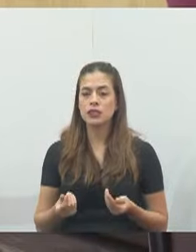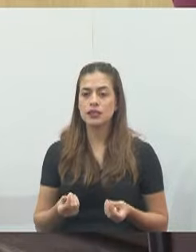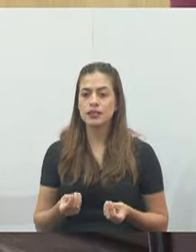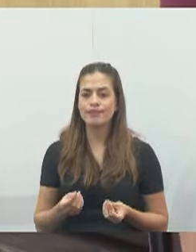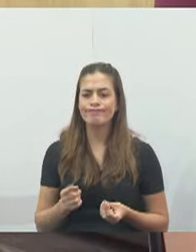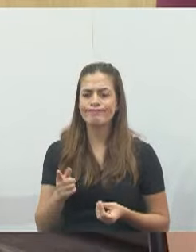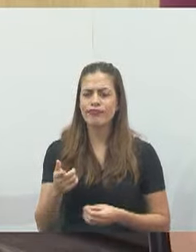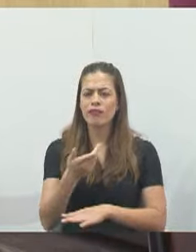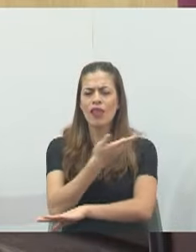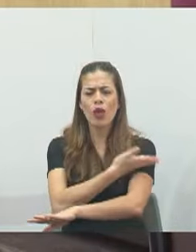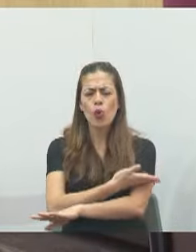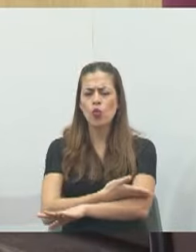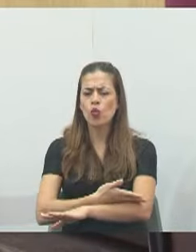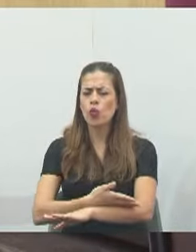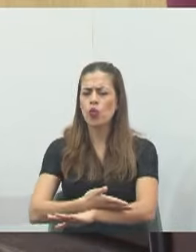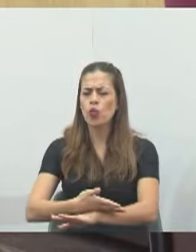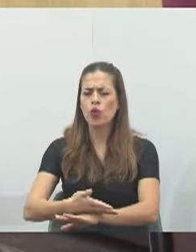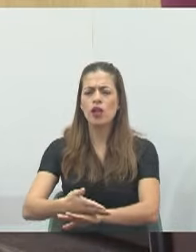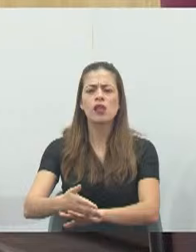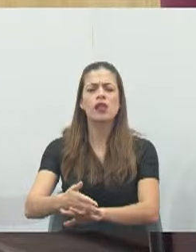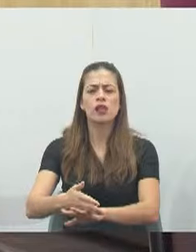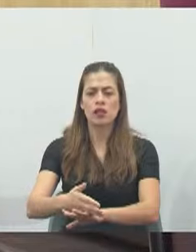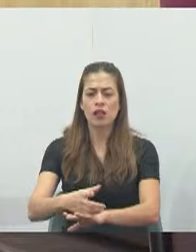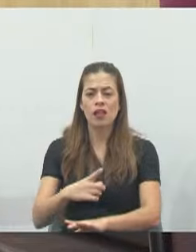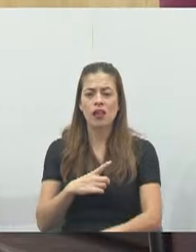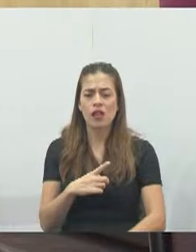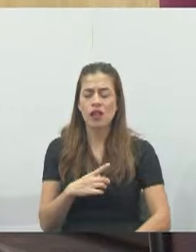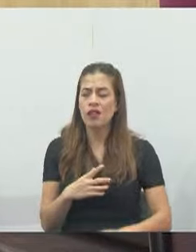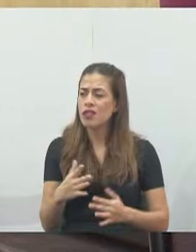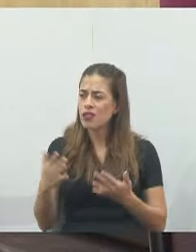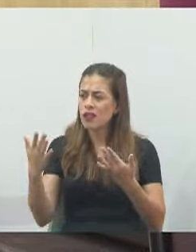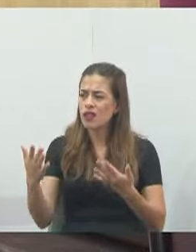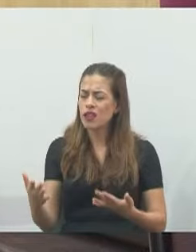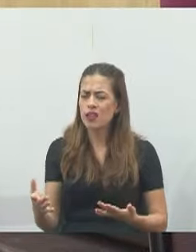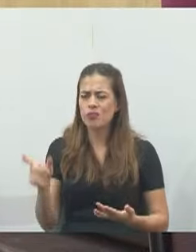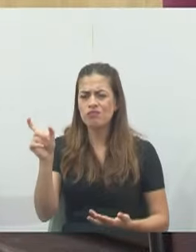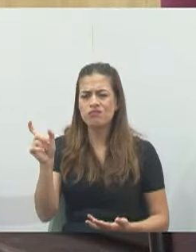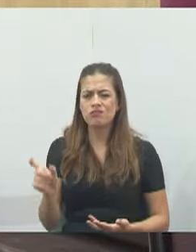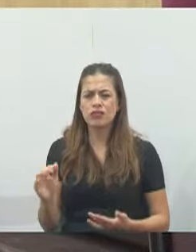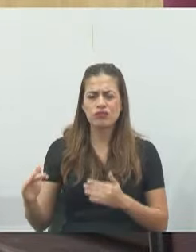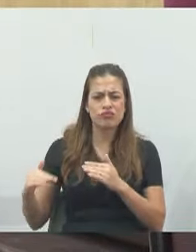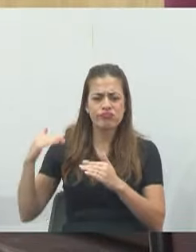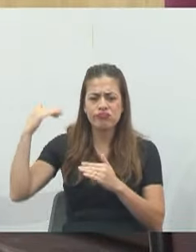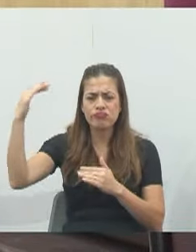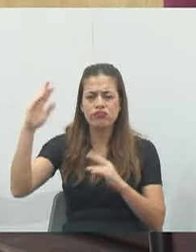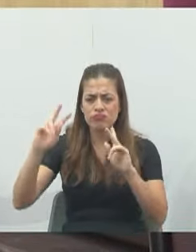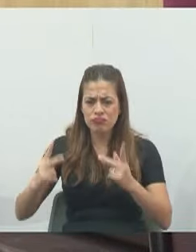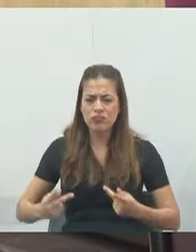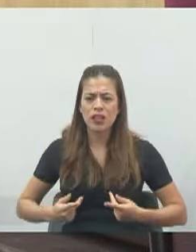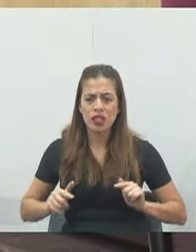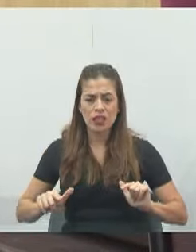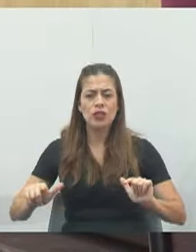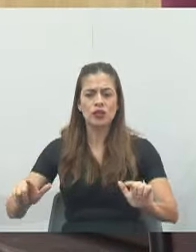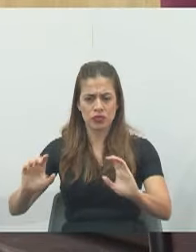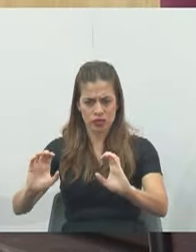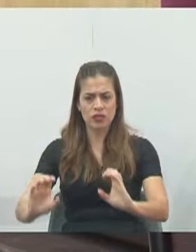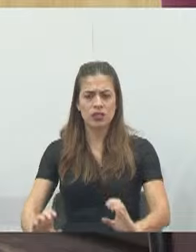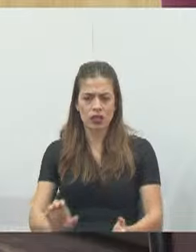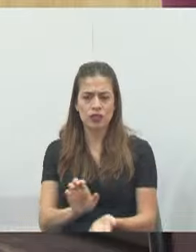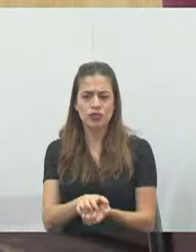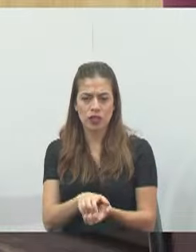e ele é muito educado, né? Enfim, é um cara que acima de tudo ele merece o título de